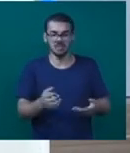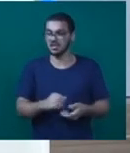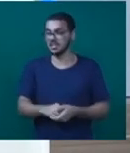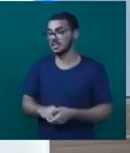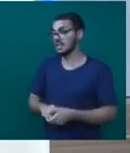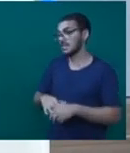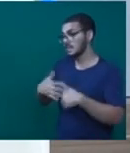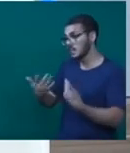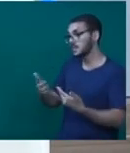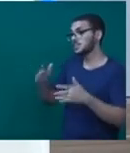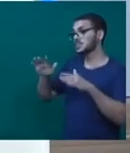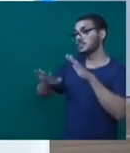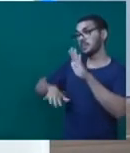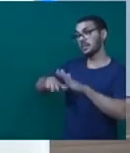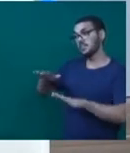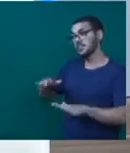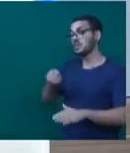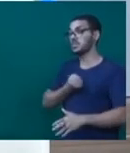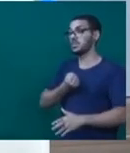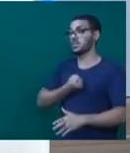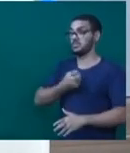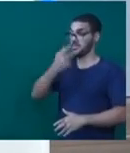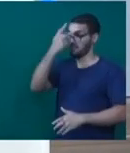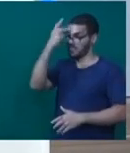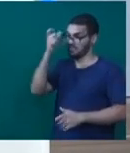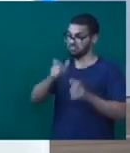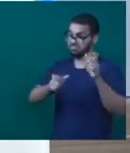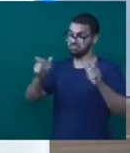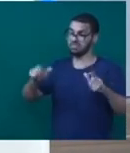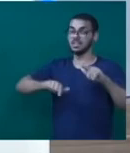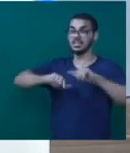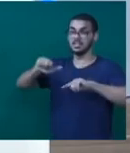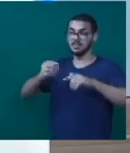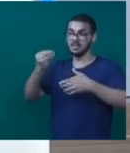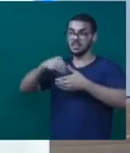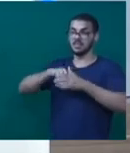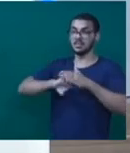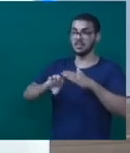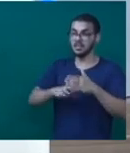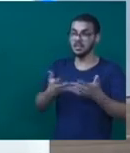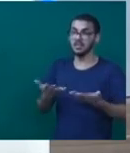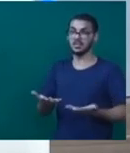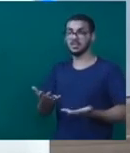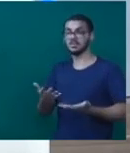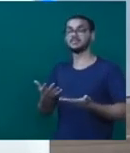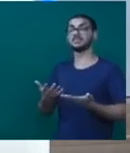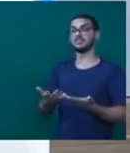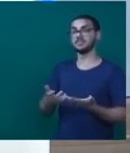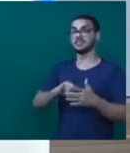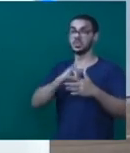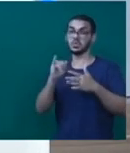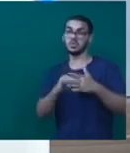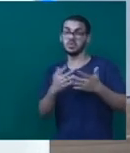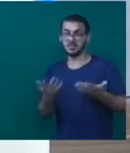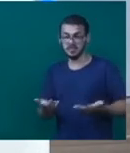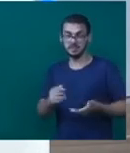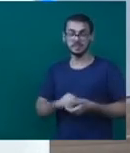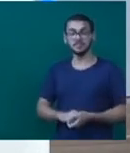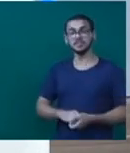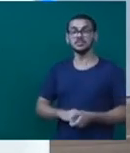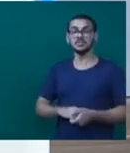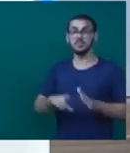de funcionários da empresa, seja na filial, em agência, a